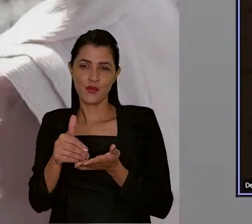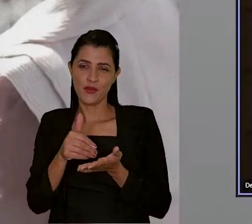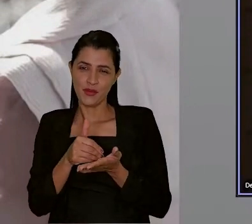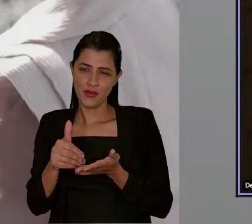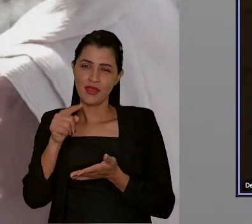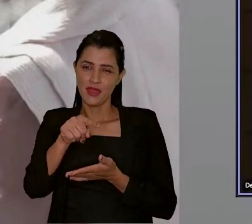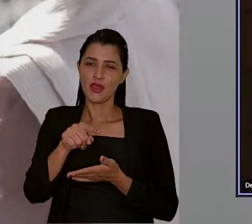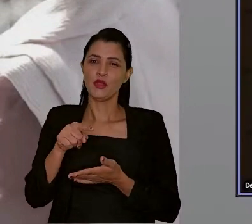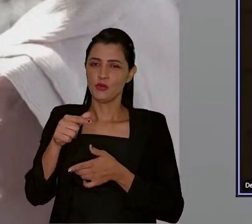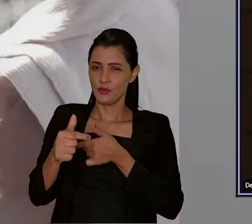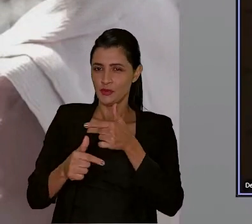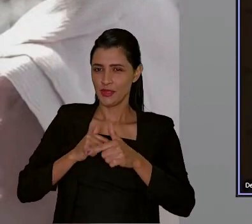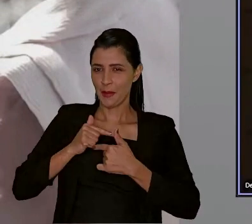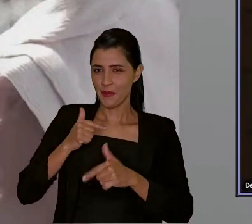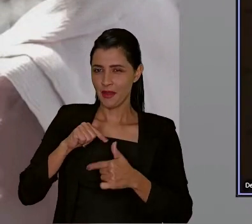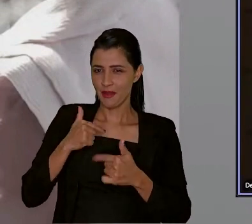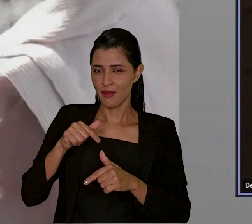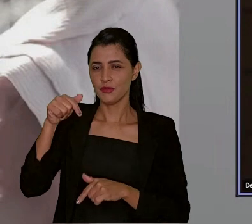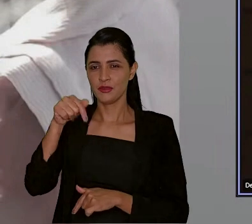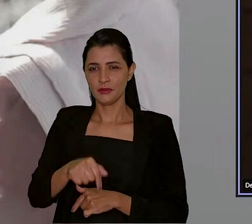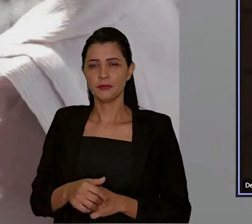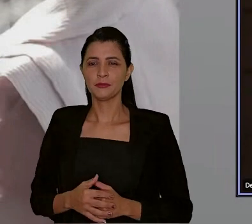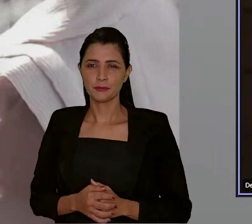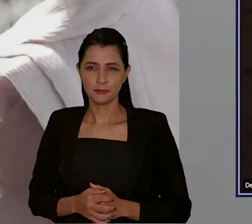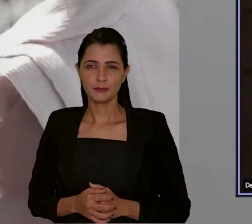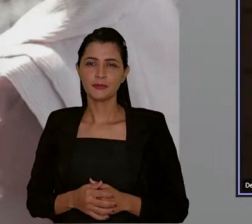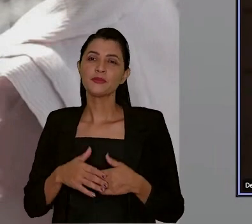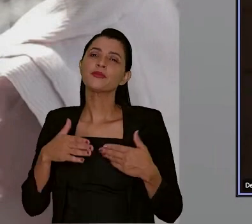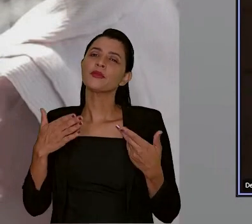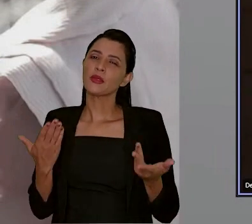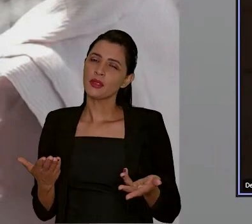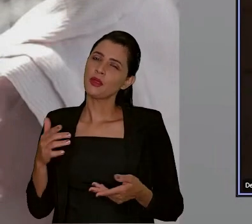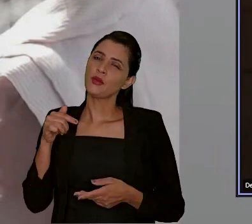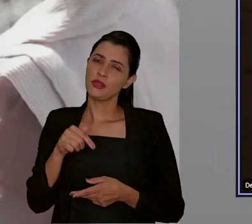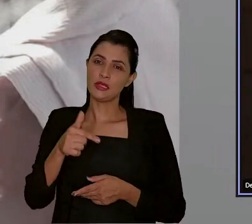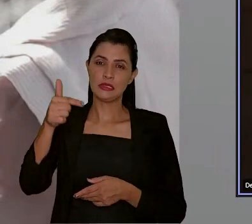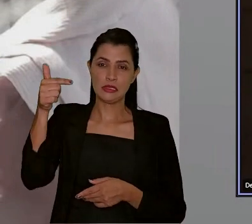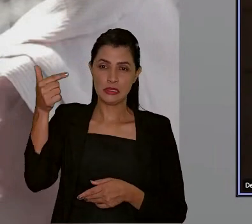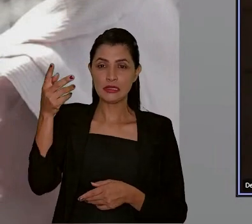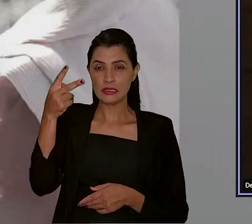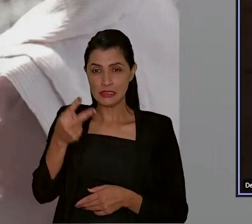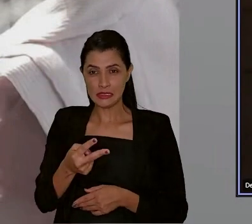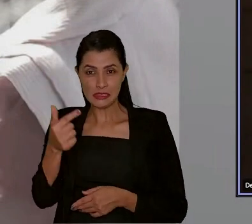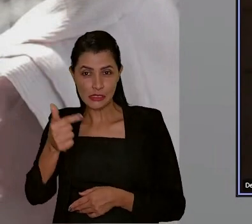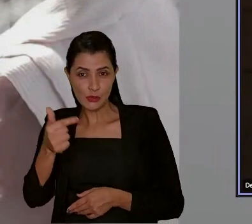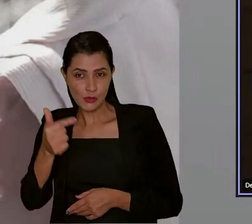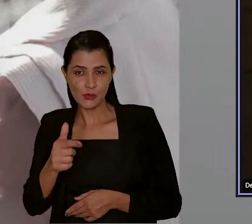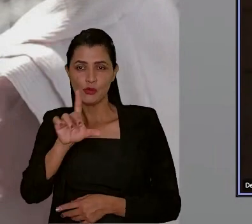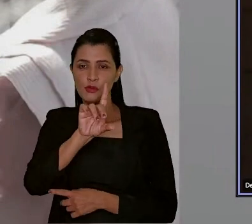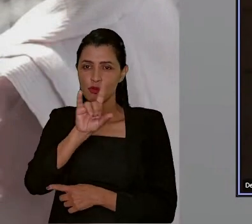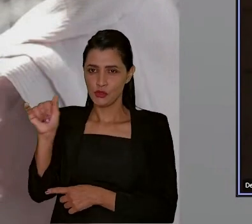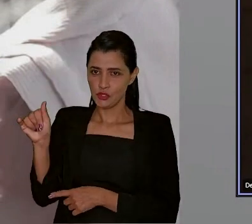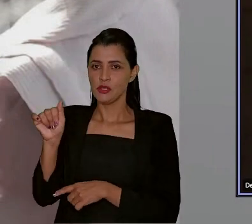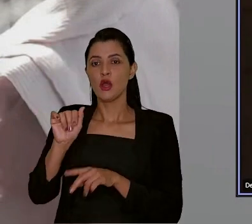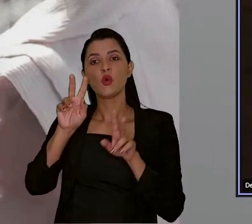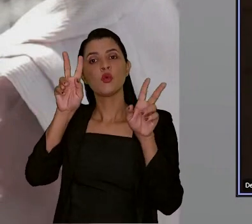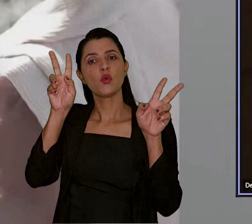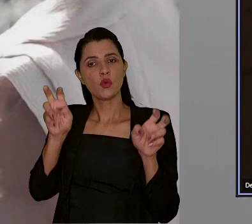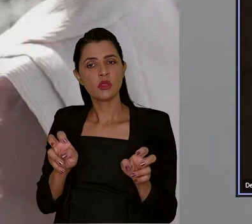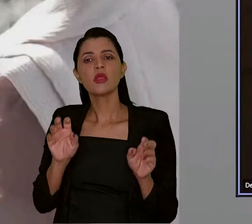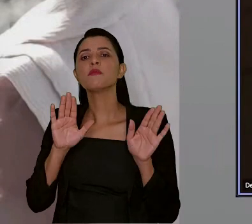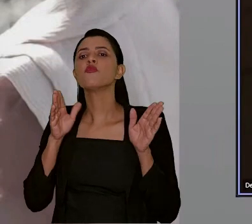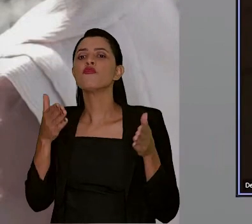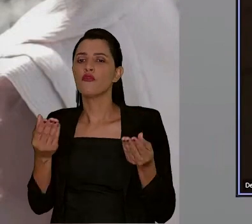dos trabalhos propriamente ditos. Neste segundo dia, o painel vai girar em torno